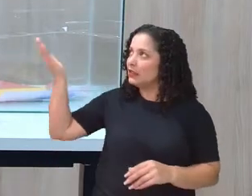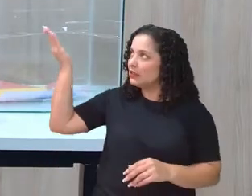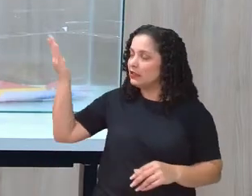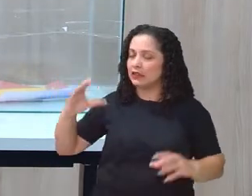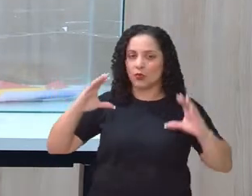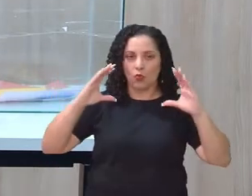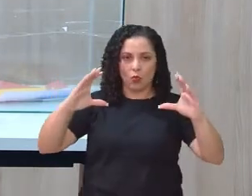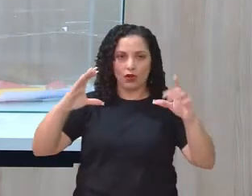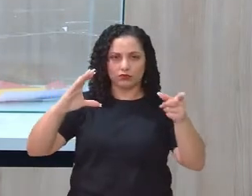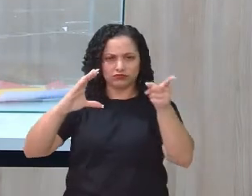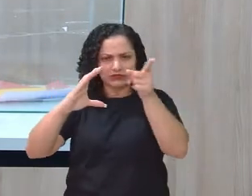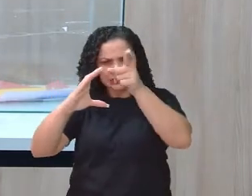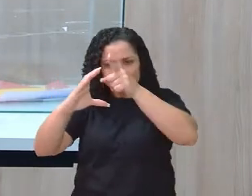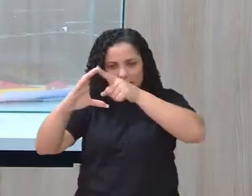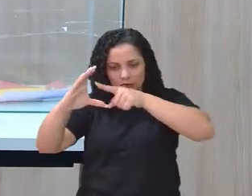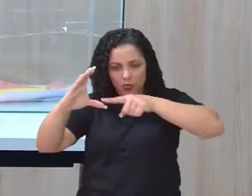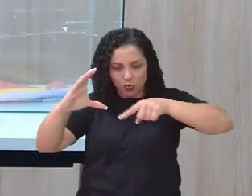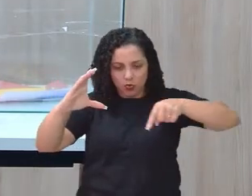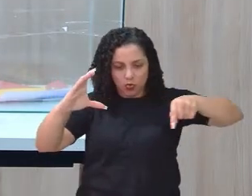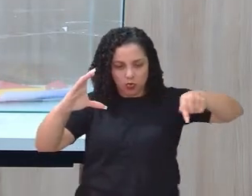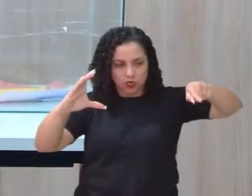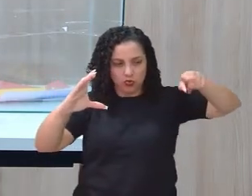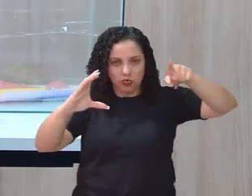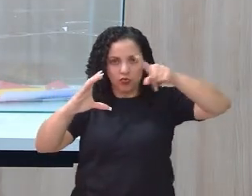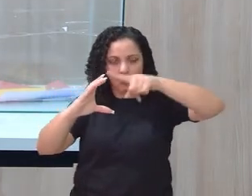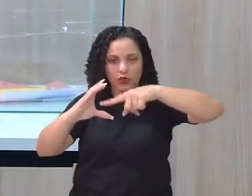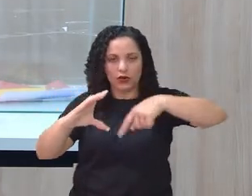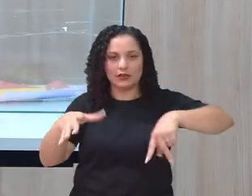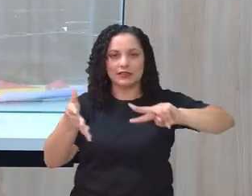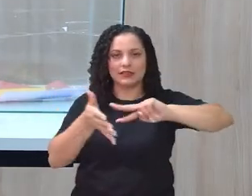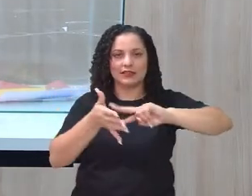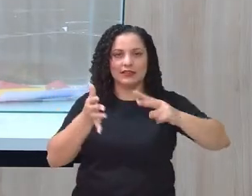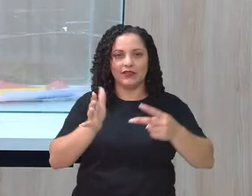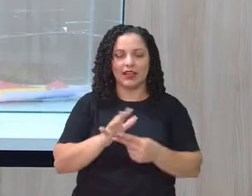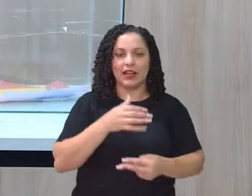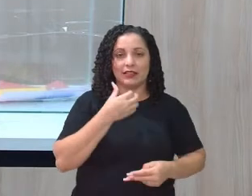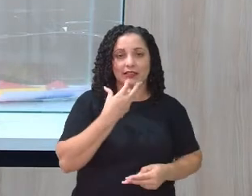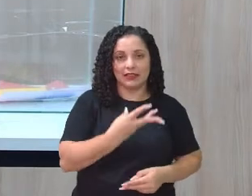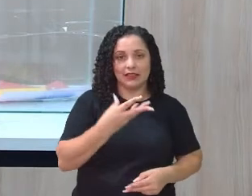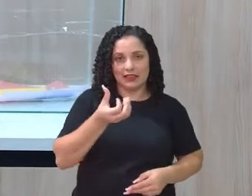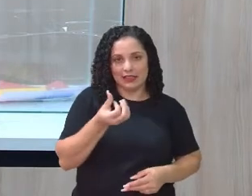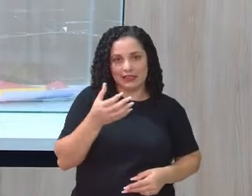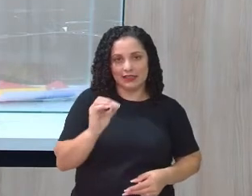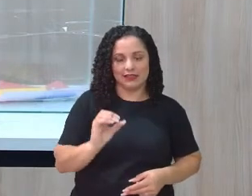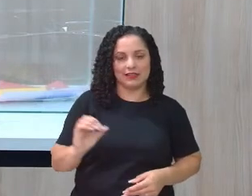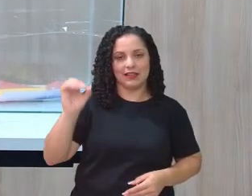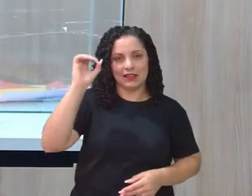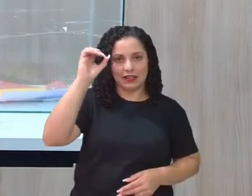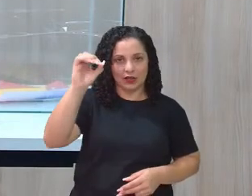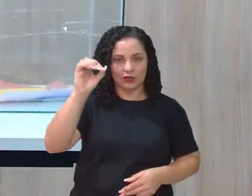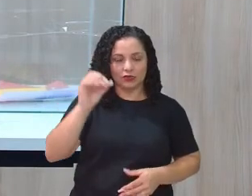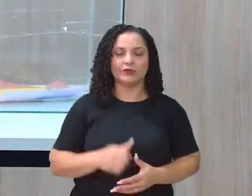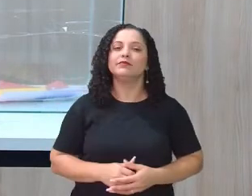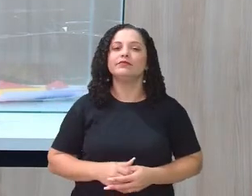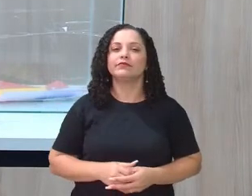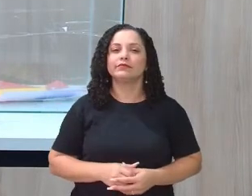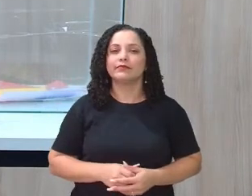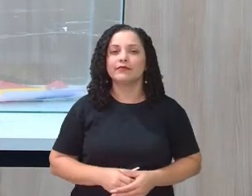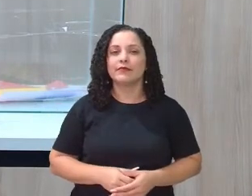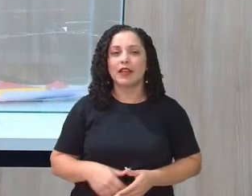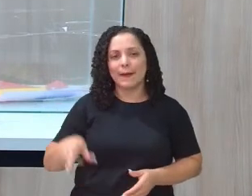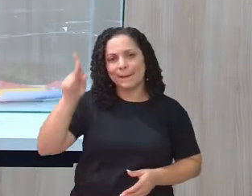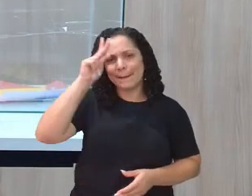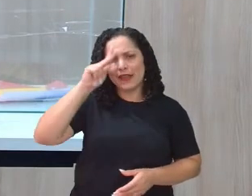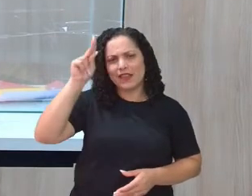se eu dou uma volta completa, corresponde a 360 graus. Mesma ideia, certo? Mesma